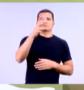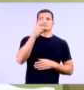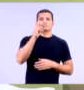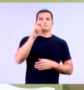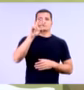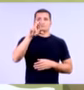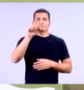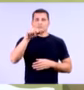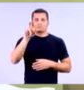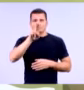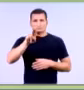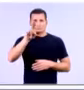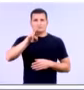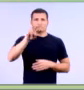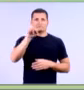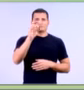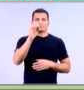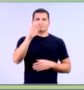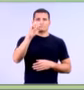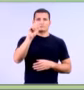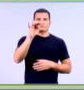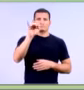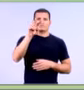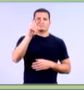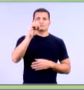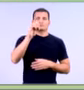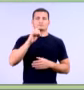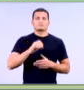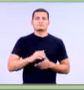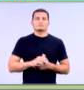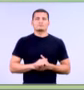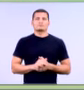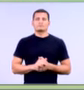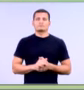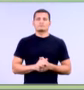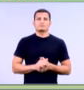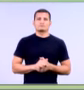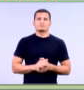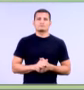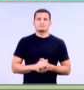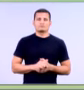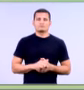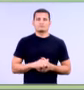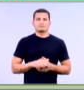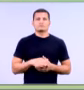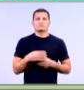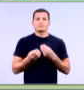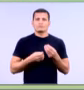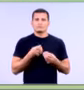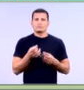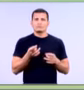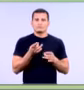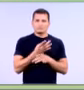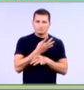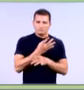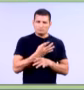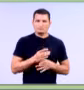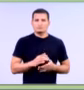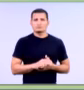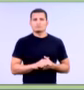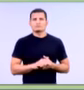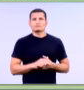pronome de tratamento. Muito bem. E quando a gente vai concluir essa mensagem, né, sempre nós precisamos